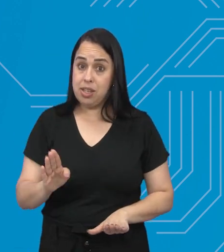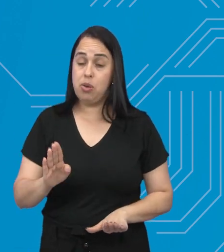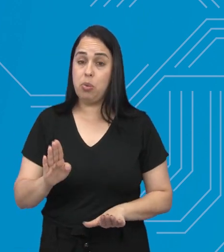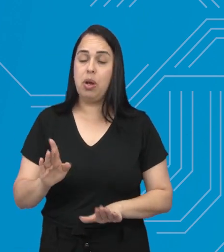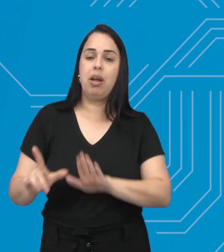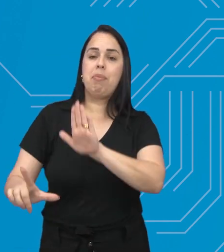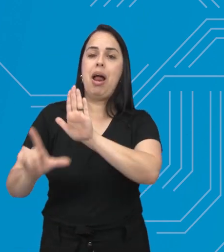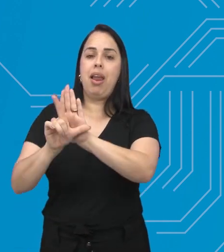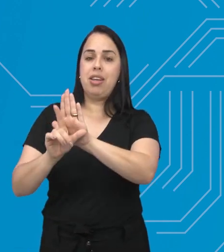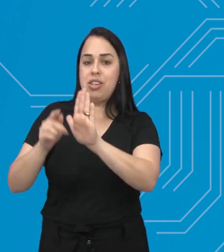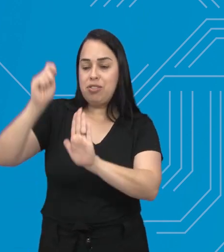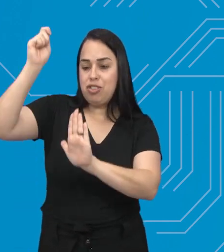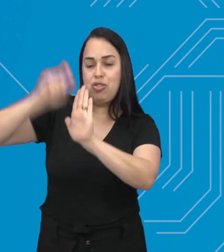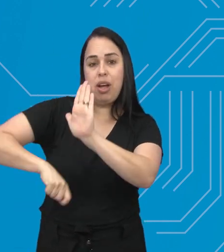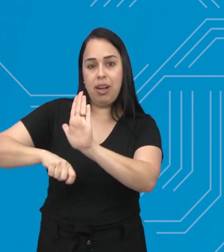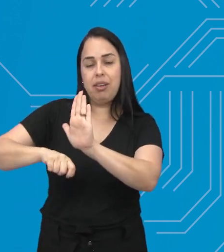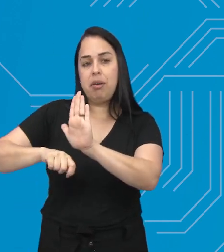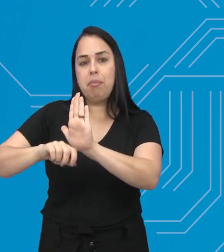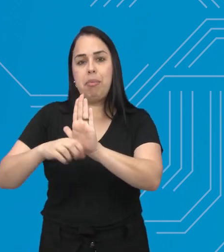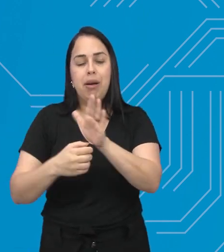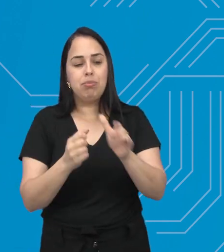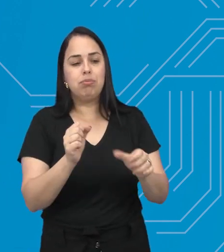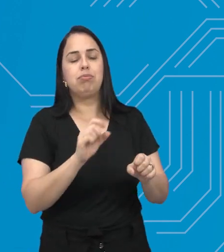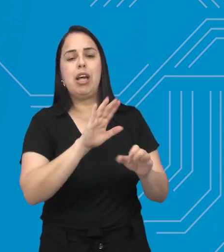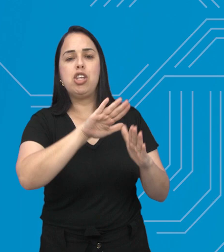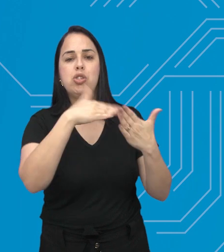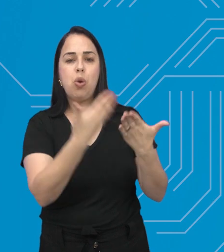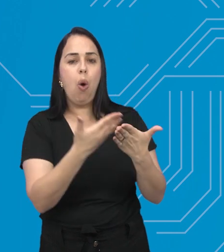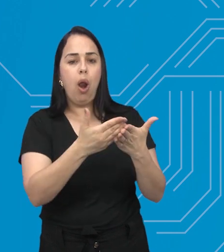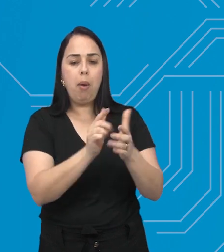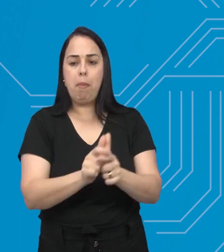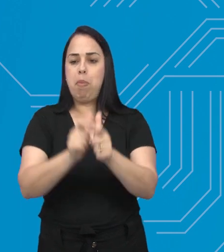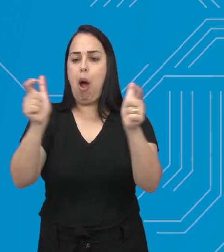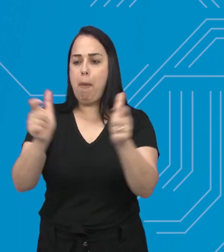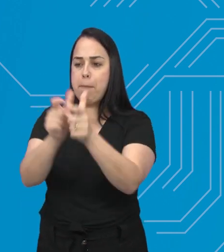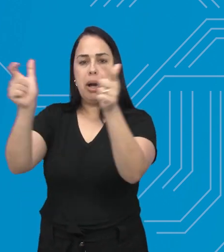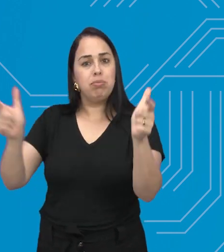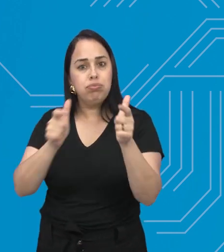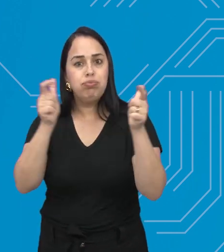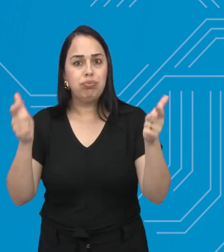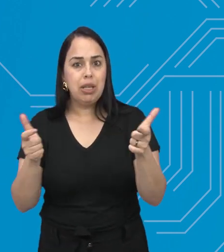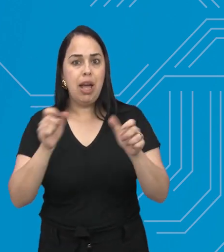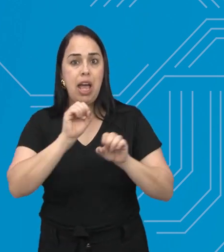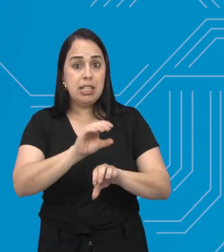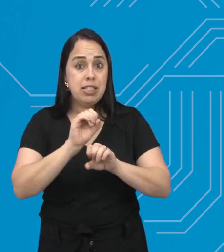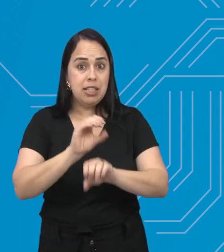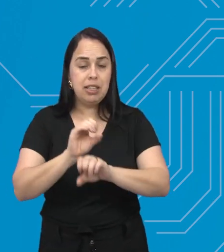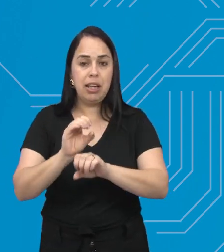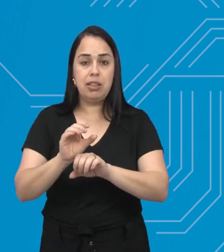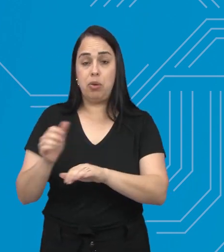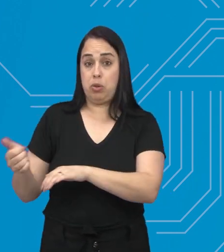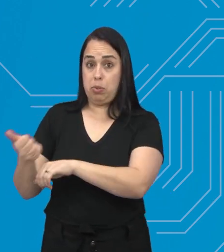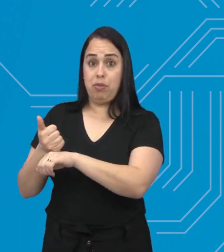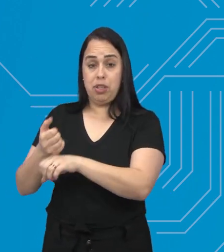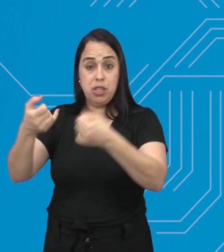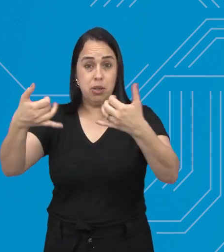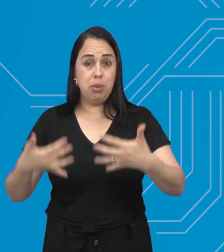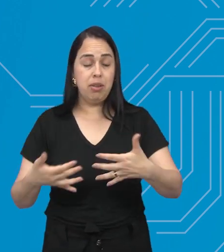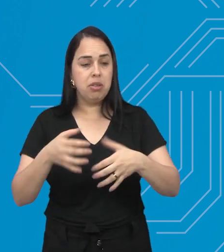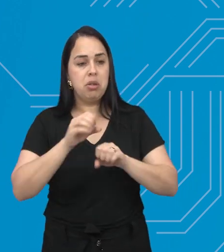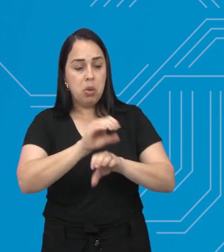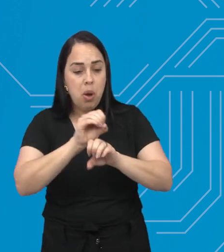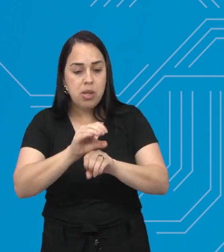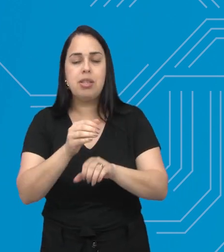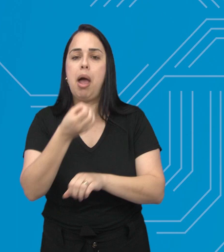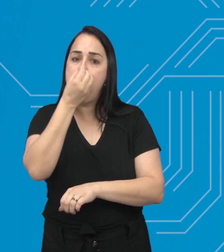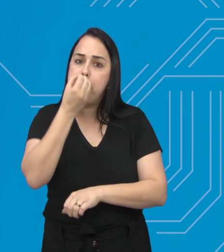Brasil. É que foi sancionada uma lei para ampliar o número de escolas em tempo integral em todo o país. Um tipo de ensino que, segundo